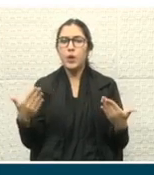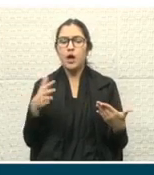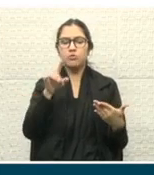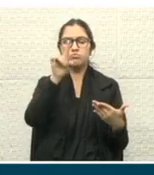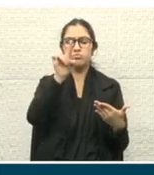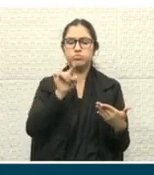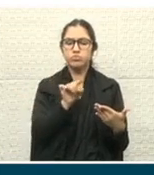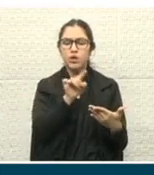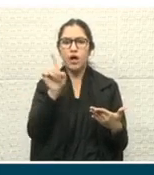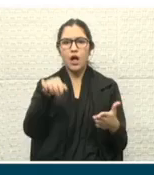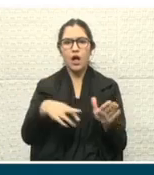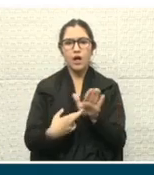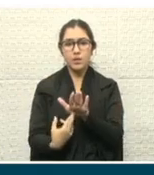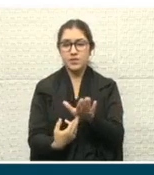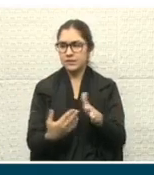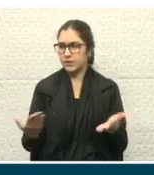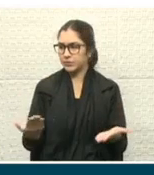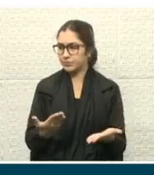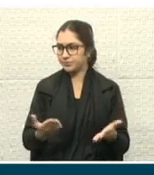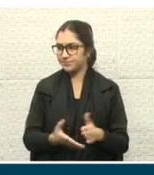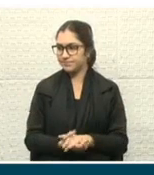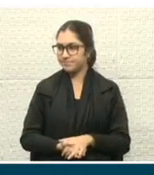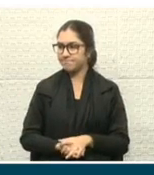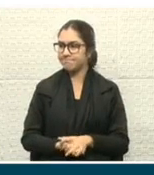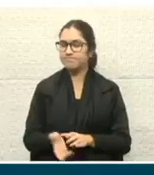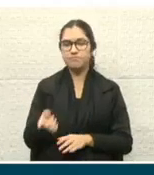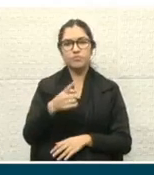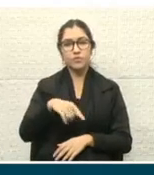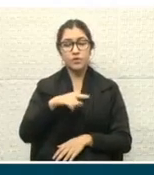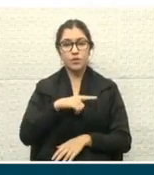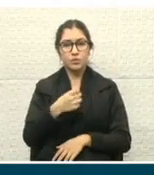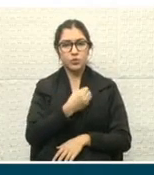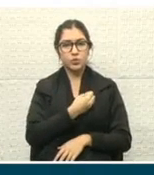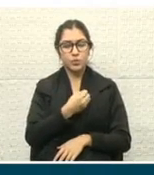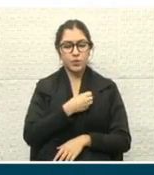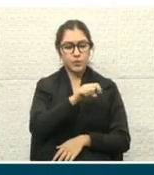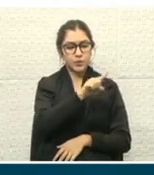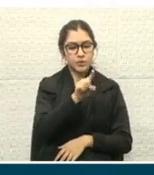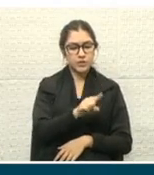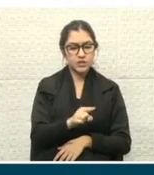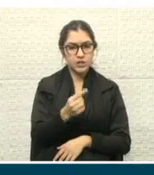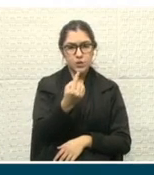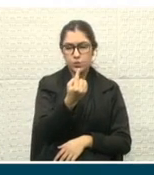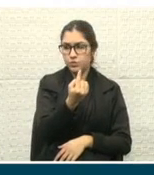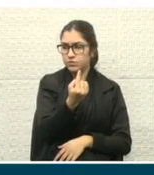pontos estão sendo representados. Nós temos o número Z1,